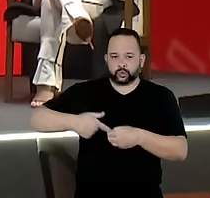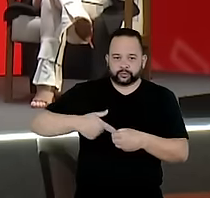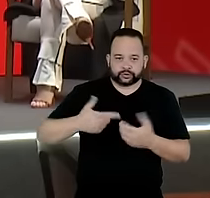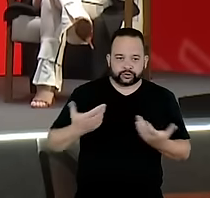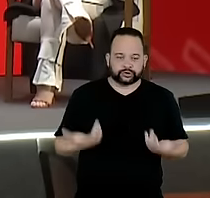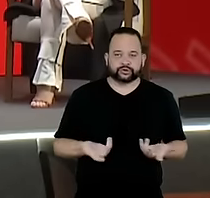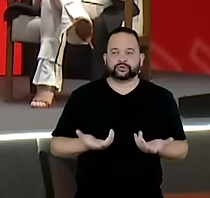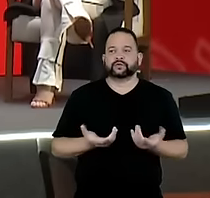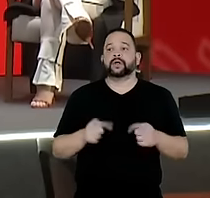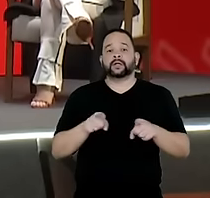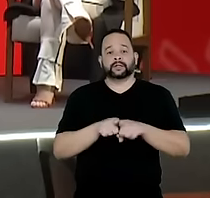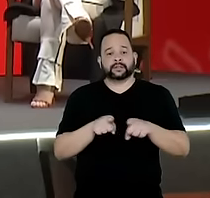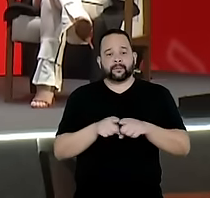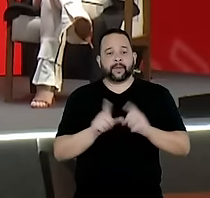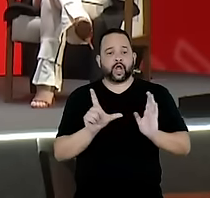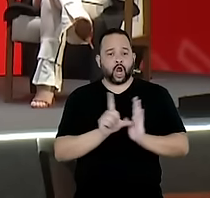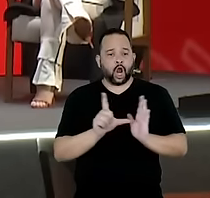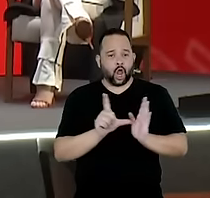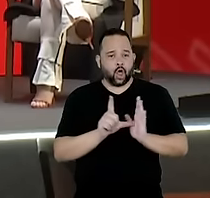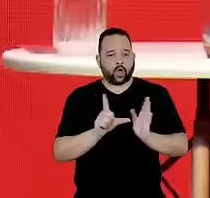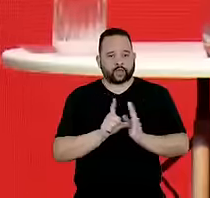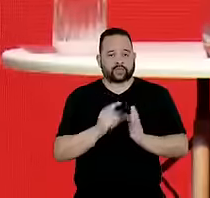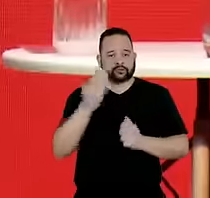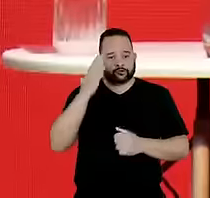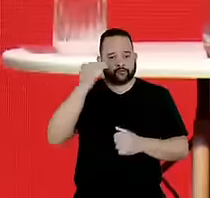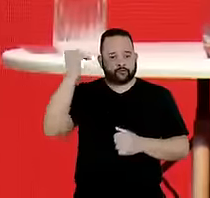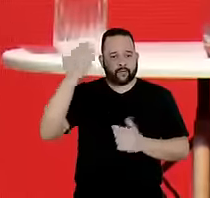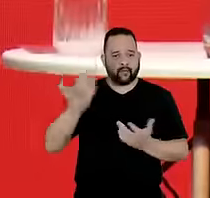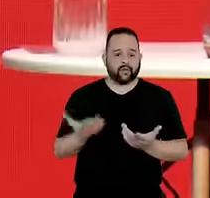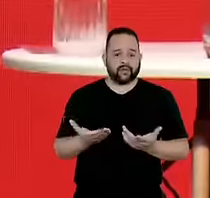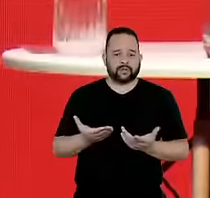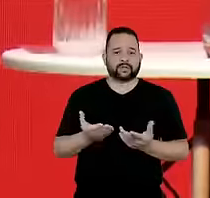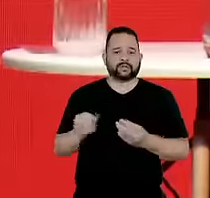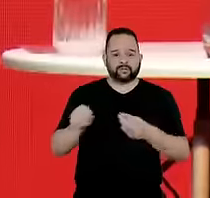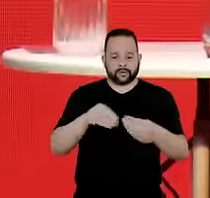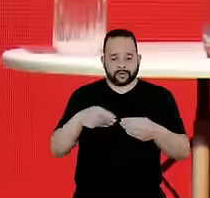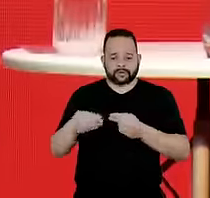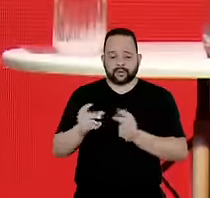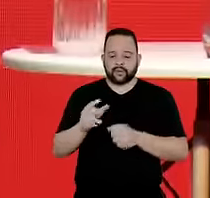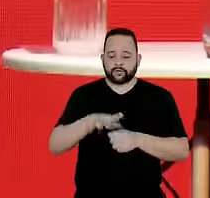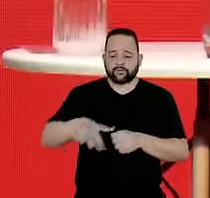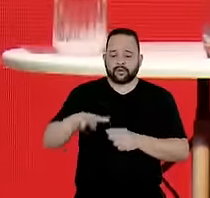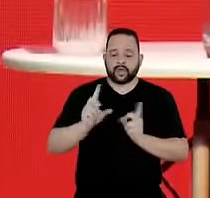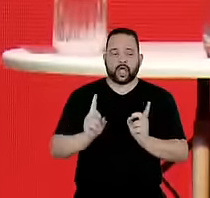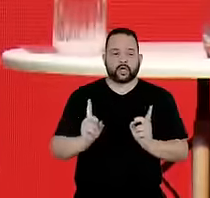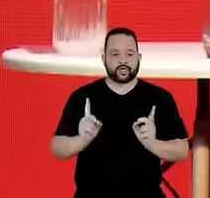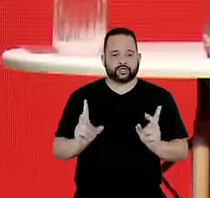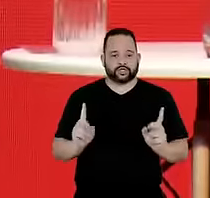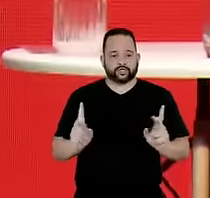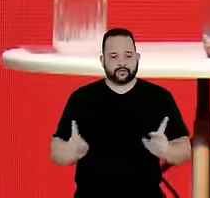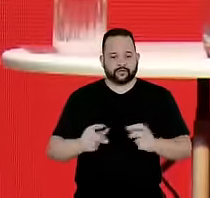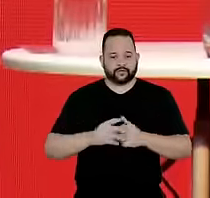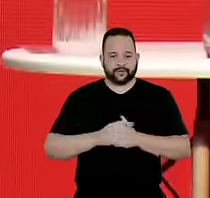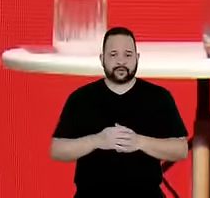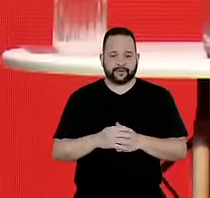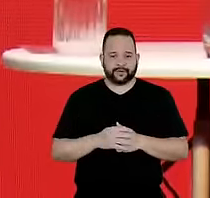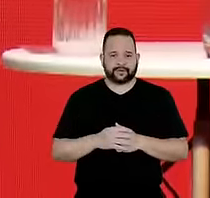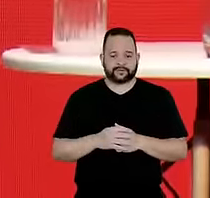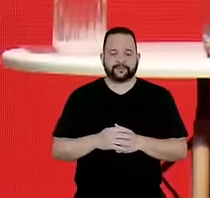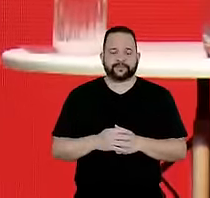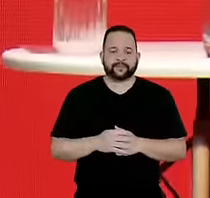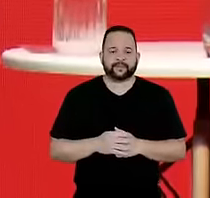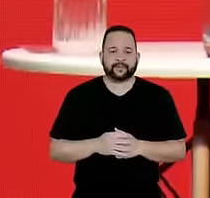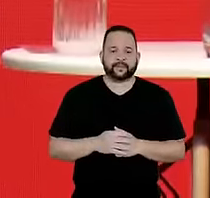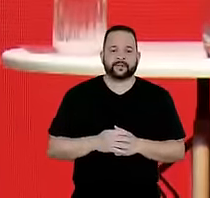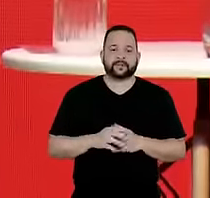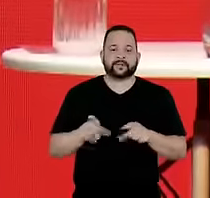né que estão desempenhando melhor são mais resilientes com vendas mas overall a gente tem uma posição então construtiva com bolsa em renda